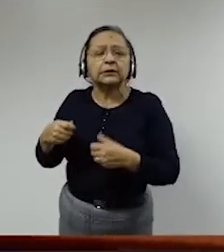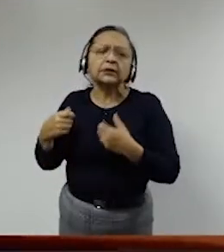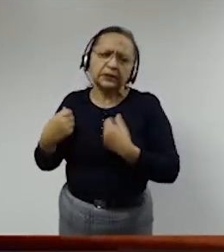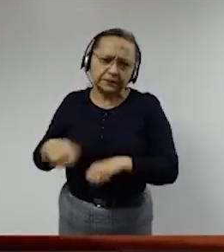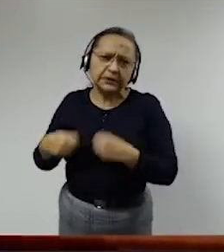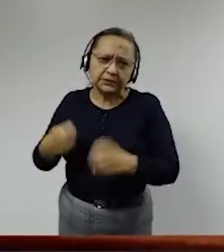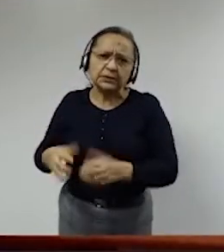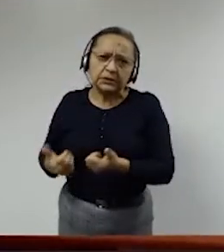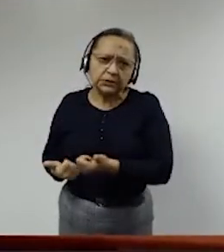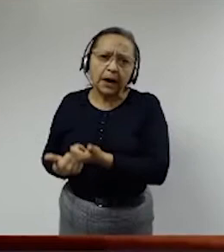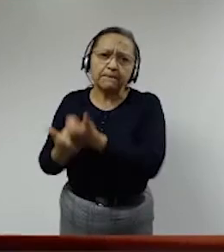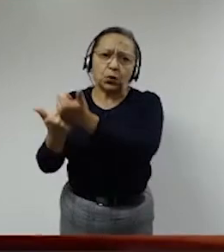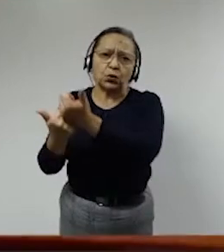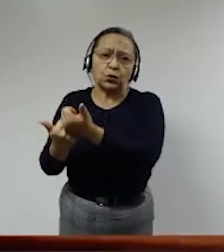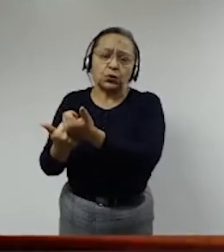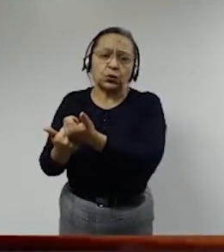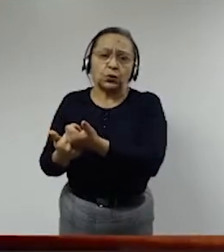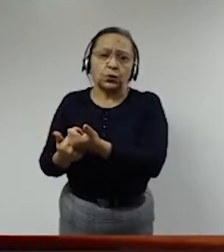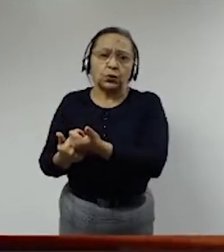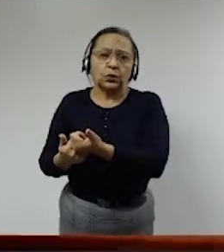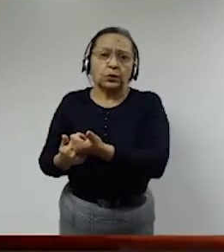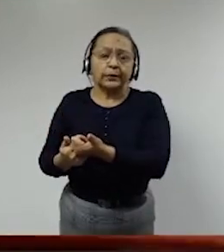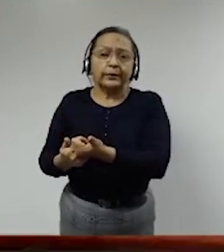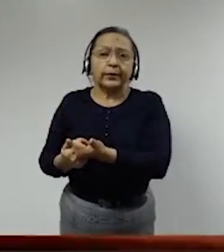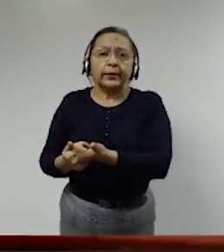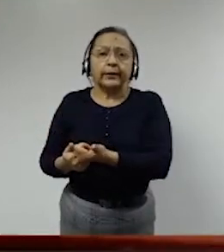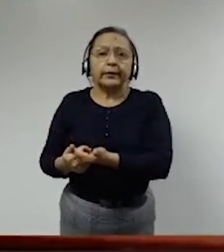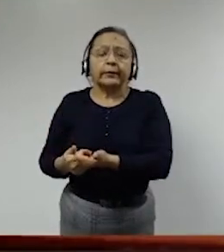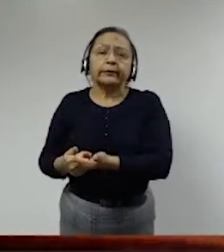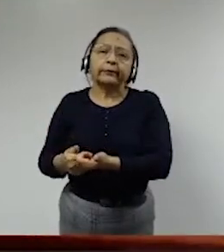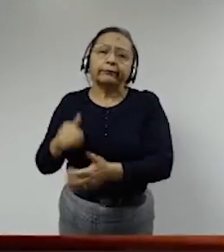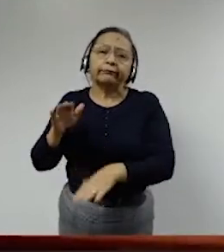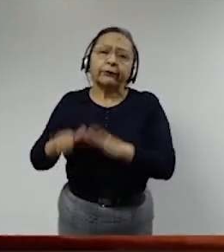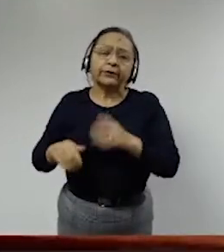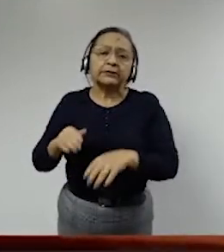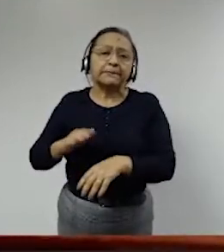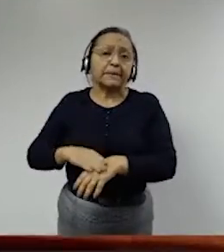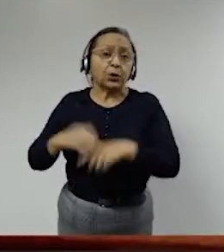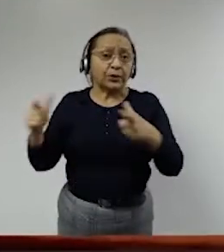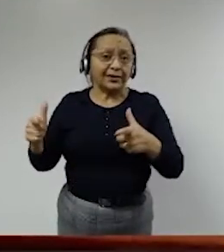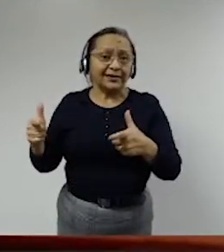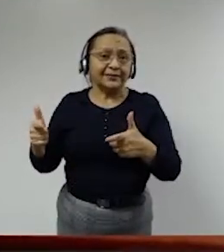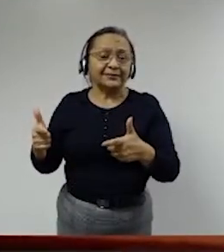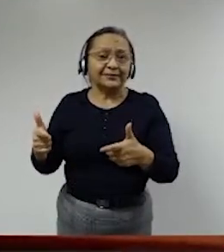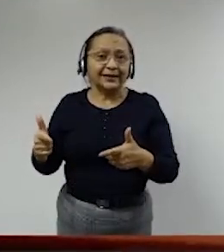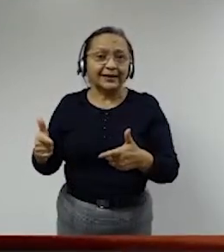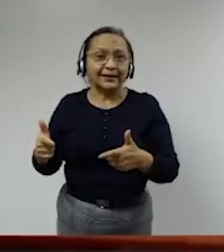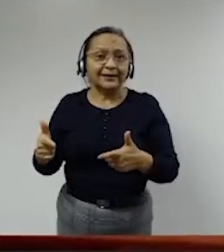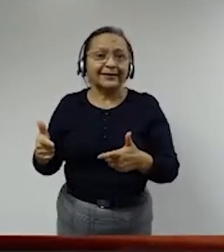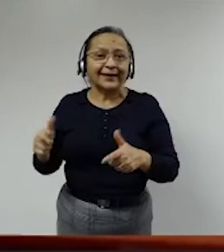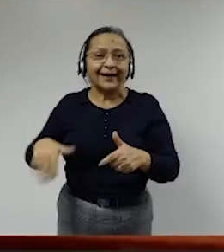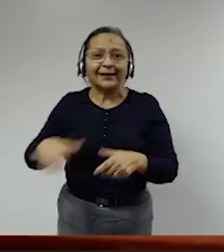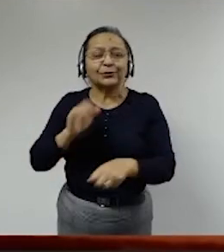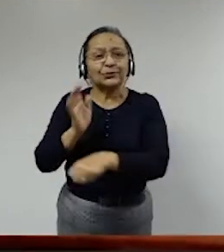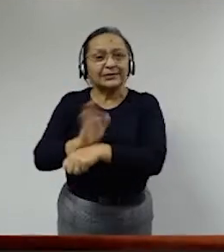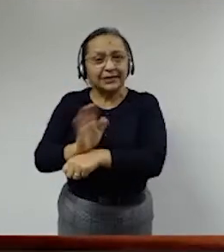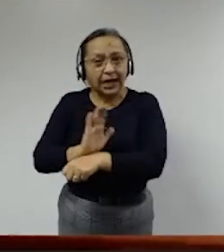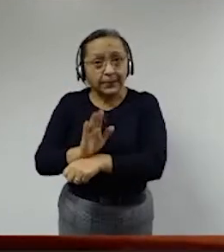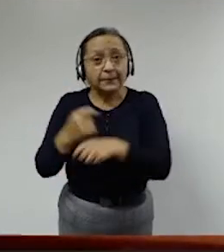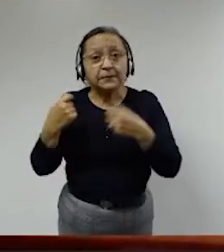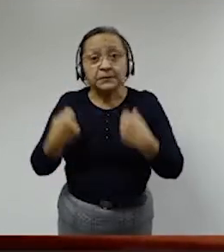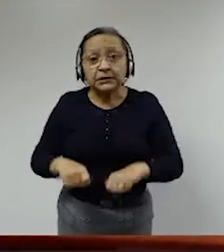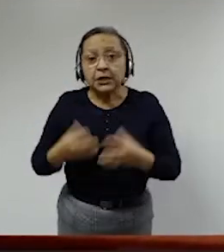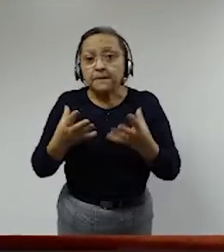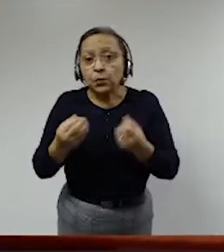dele, ou talvez uma parte muito significativa, e por exemplo, o audiovisual, como ressaltou o Rodrigo, que necessita muito,